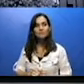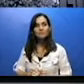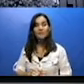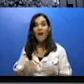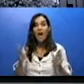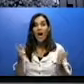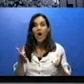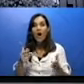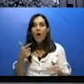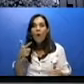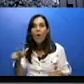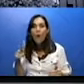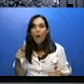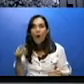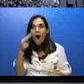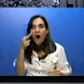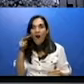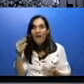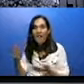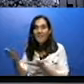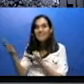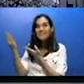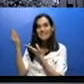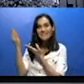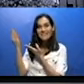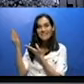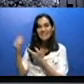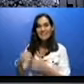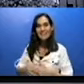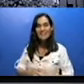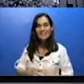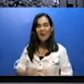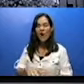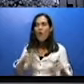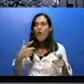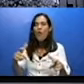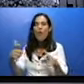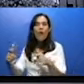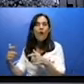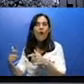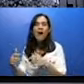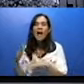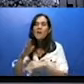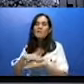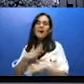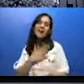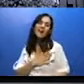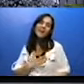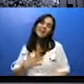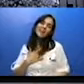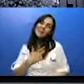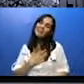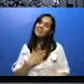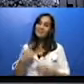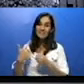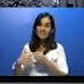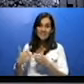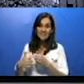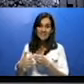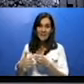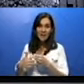agora eu trouxe para vocês um dos lugares mais queridos da nossa cidade